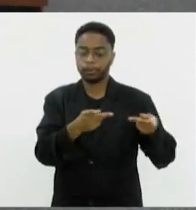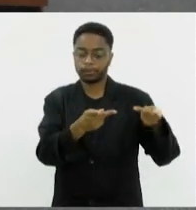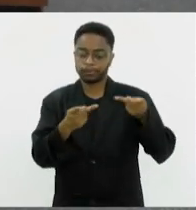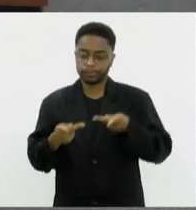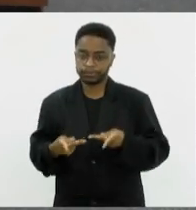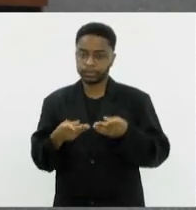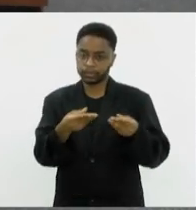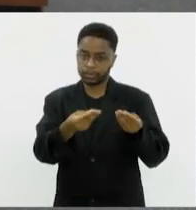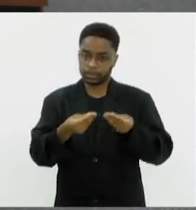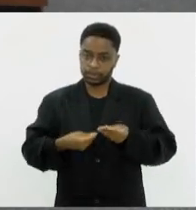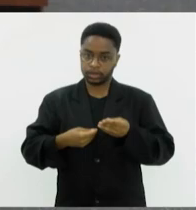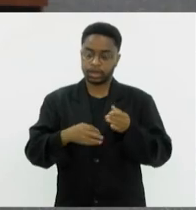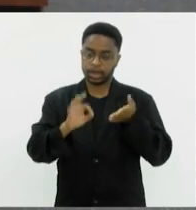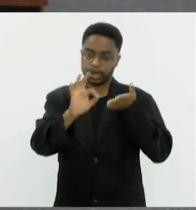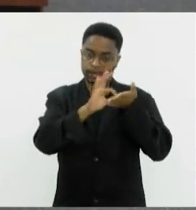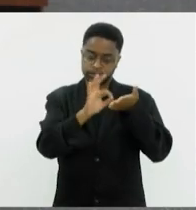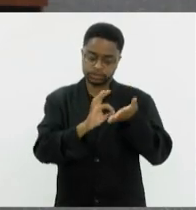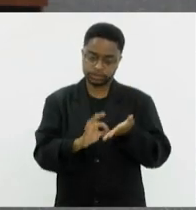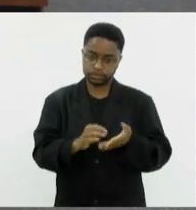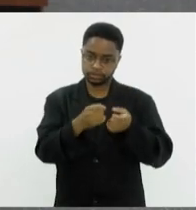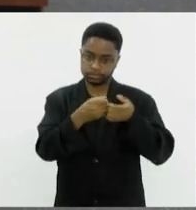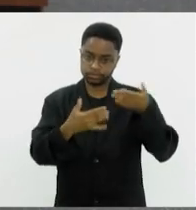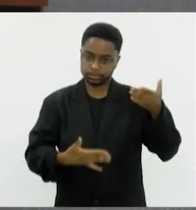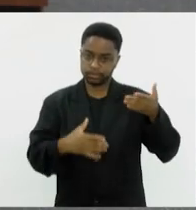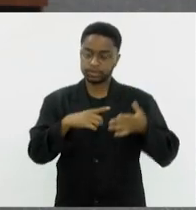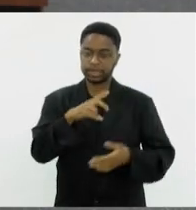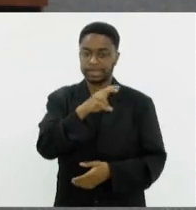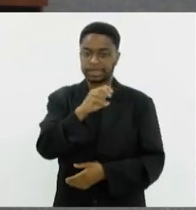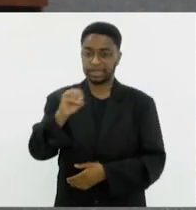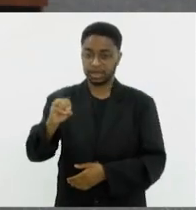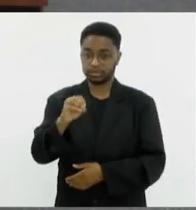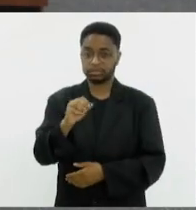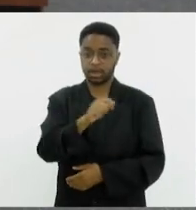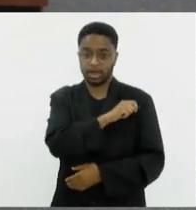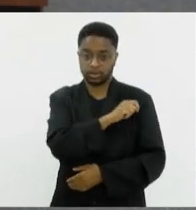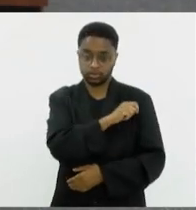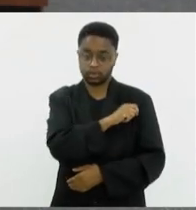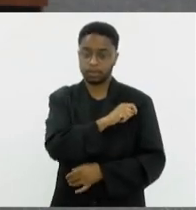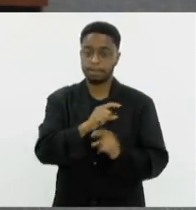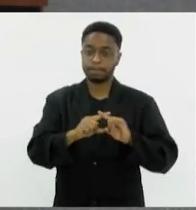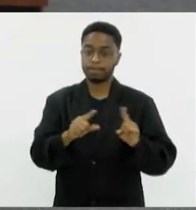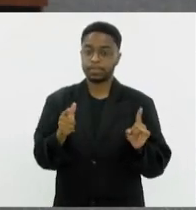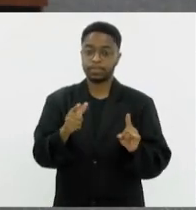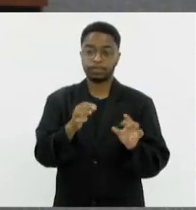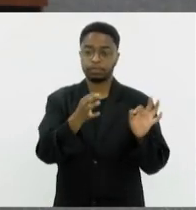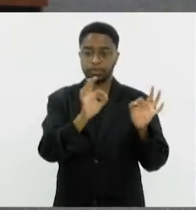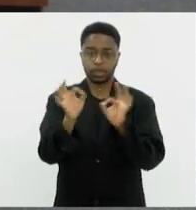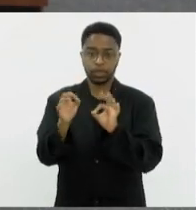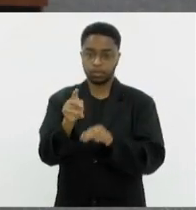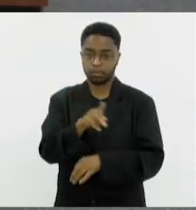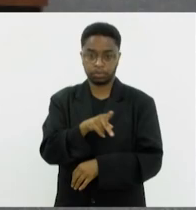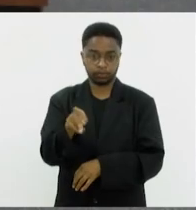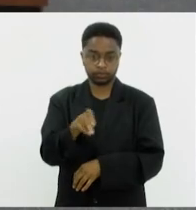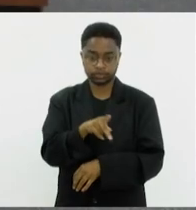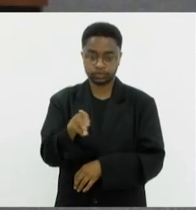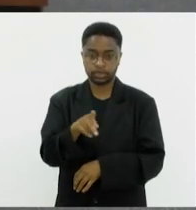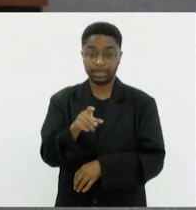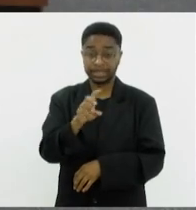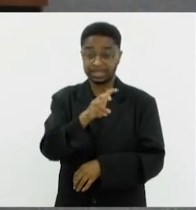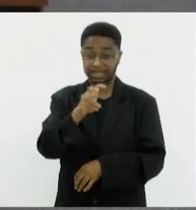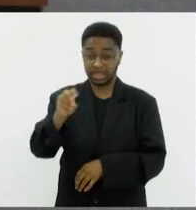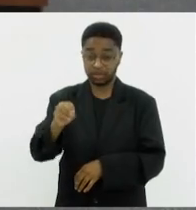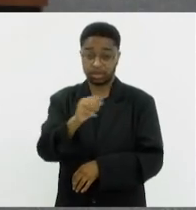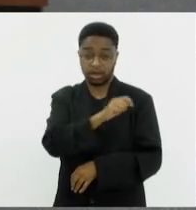mão deles um abaixo-assinado, já com mais de 500 alunos, nenhum professor, ninguém extra-comunidade, 500